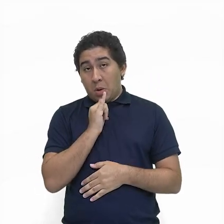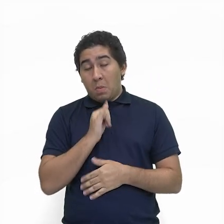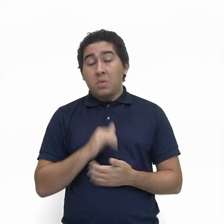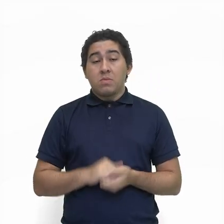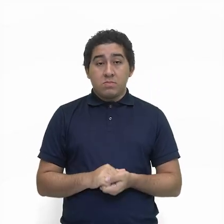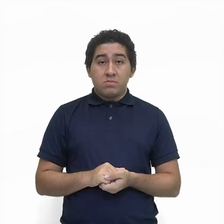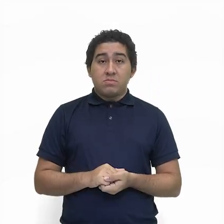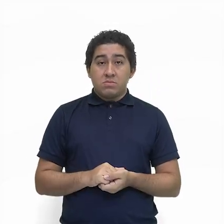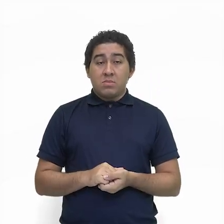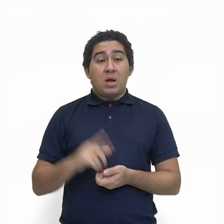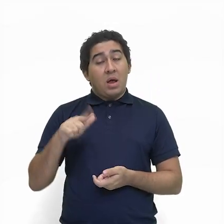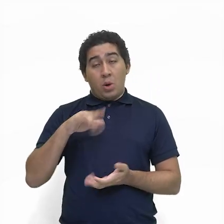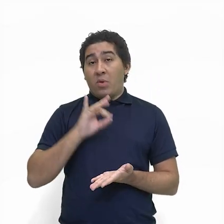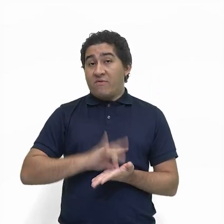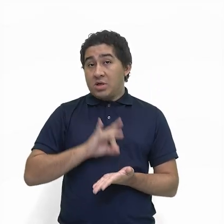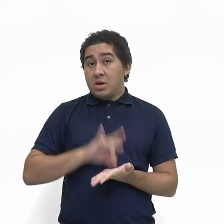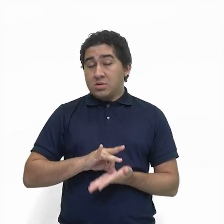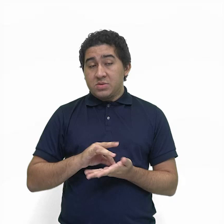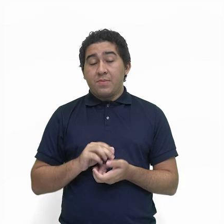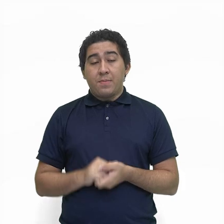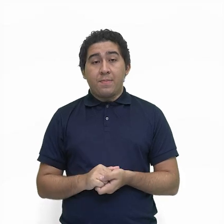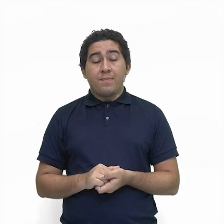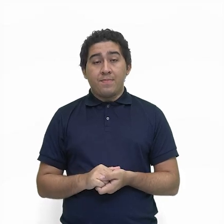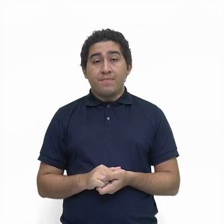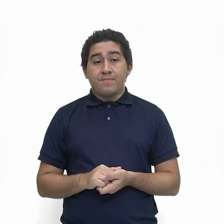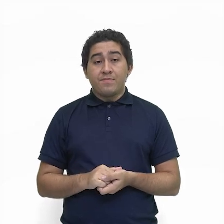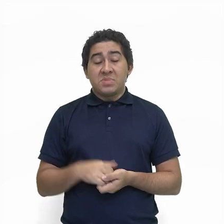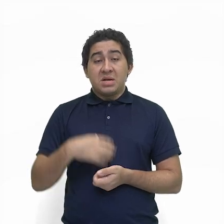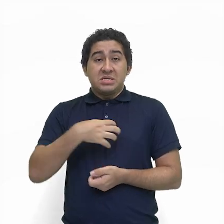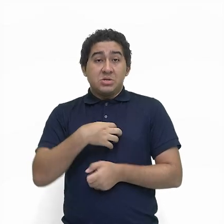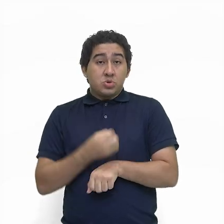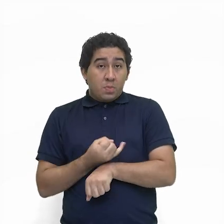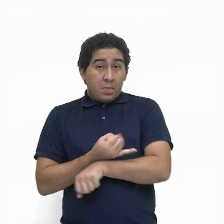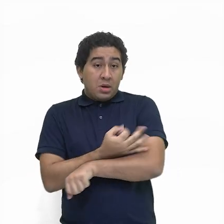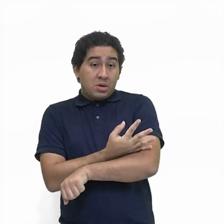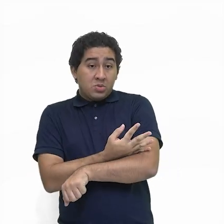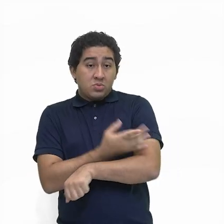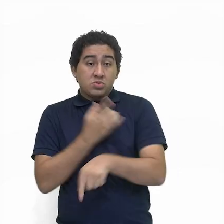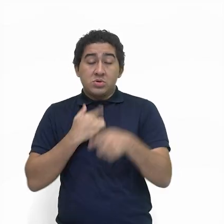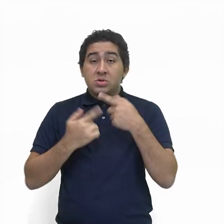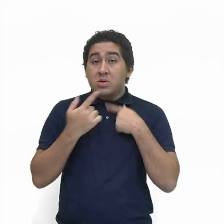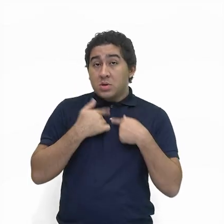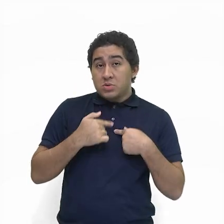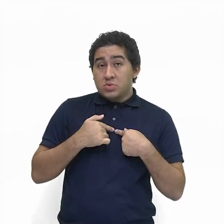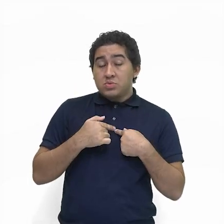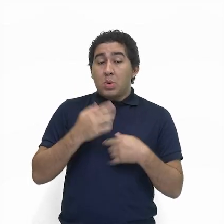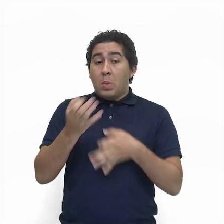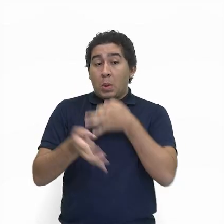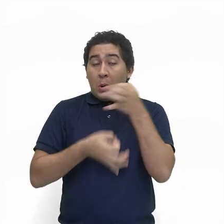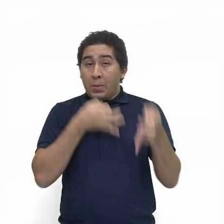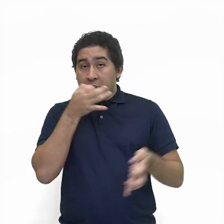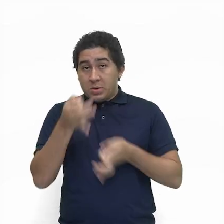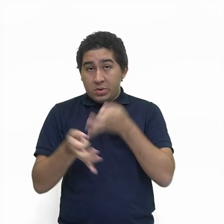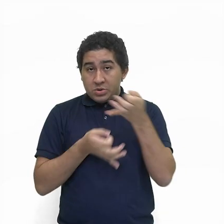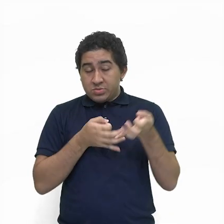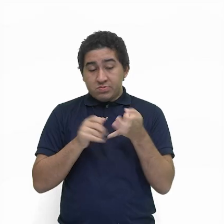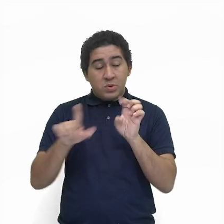água evapora, isso é uma verdade universal. Sentimentos, desejos,